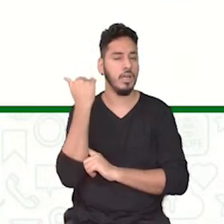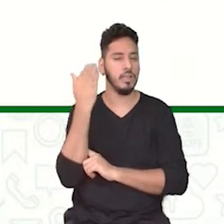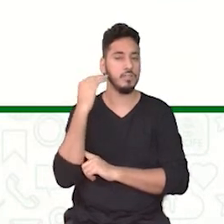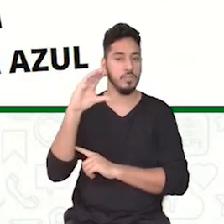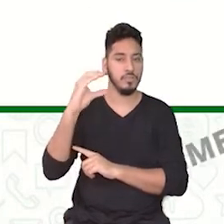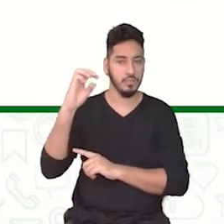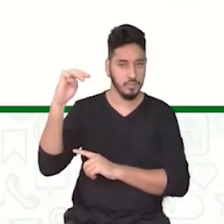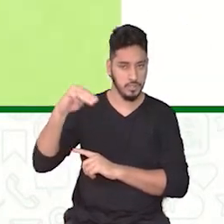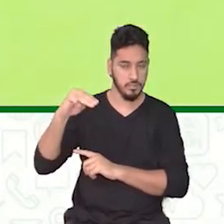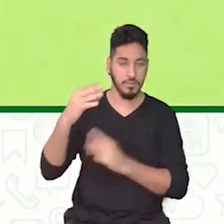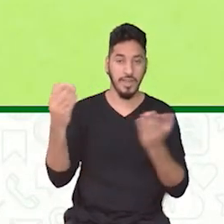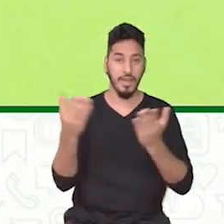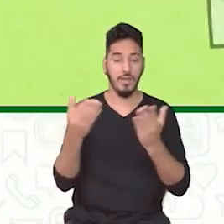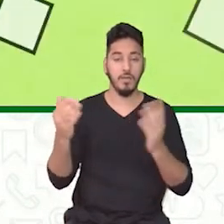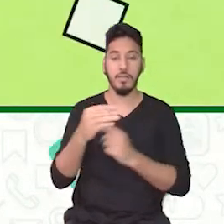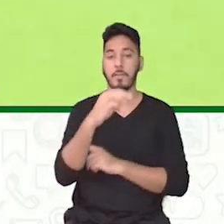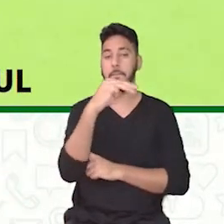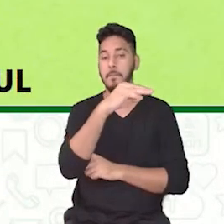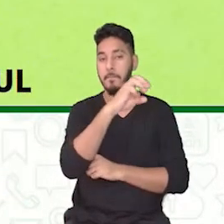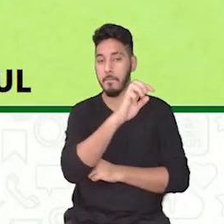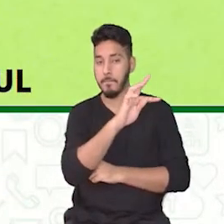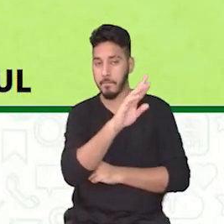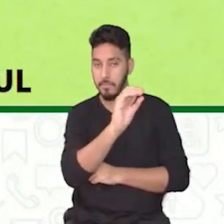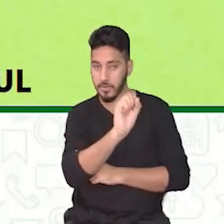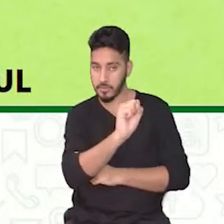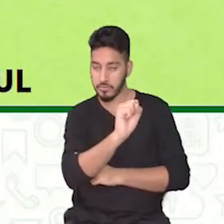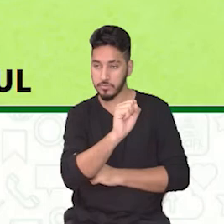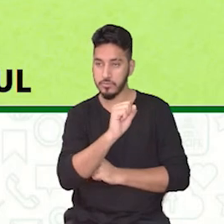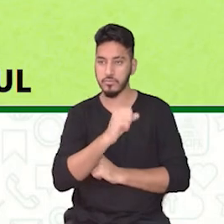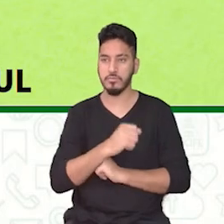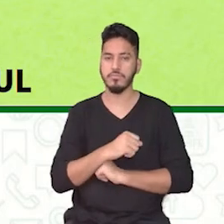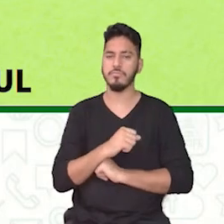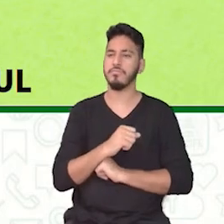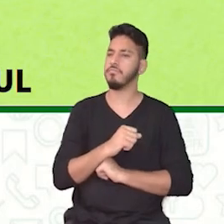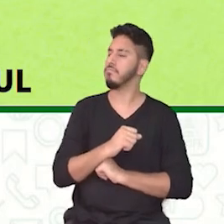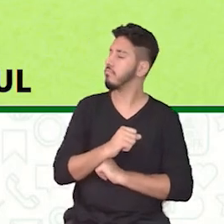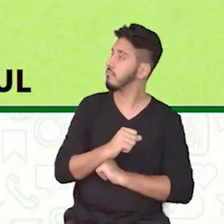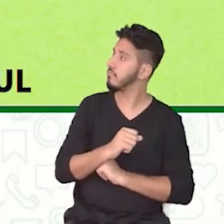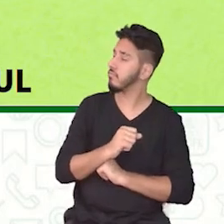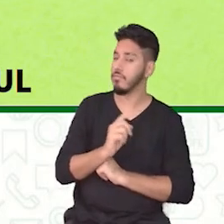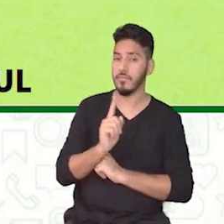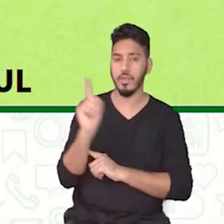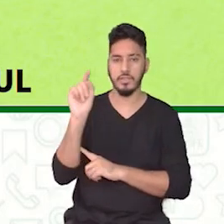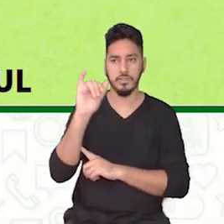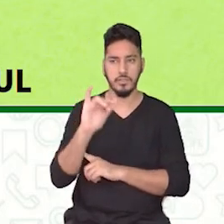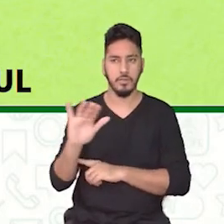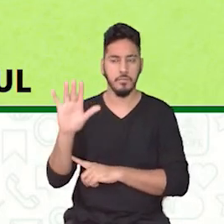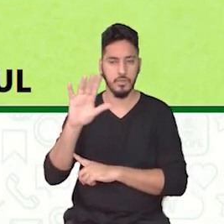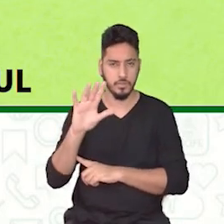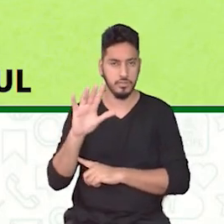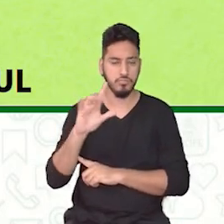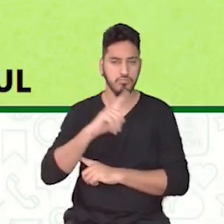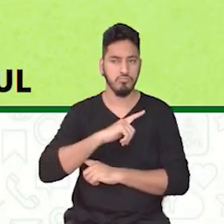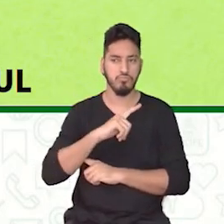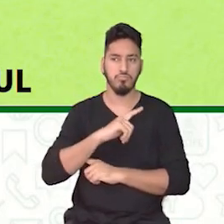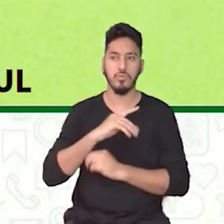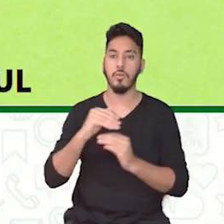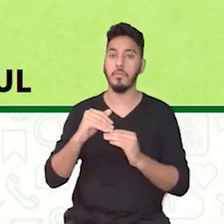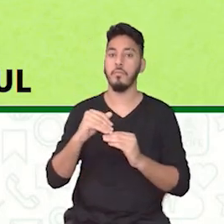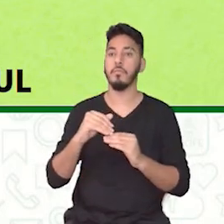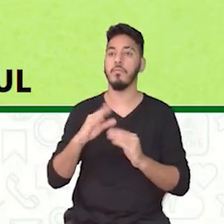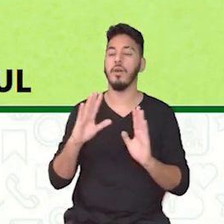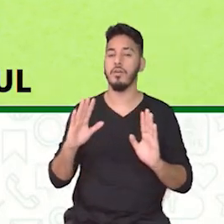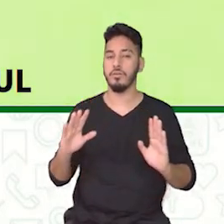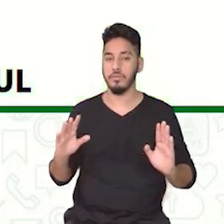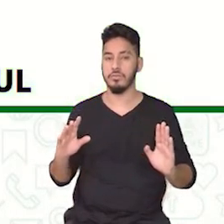com metro. E aí nós vamos ter que essa figura, olha, ainda tem mais quadradinhos